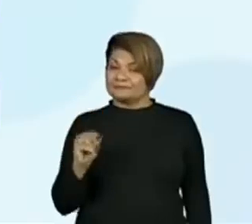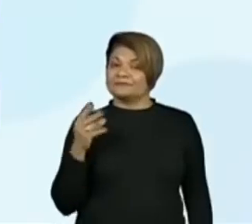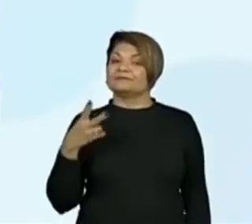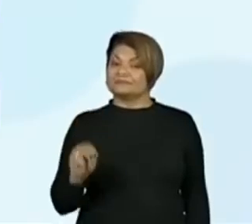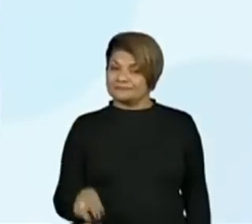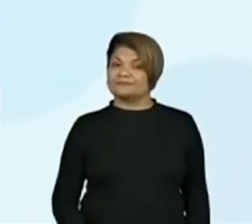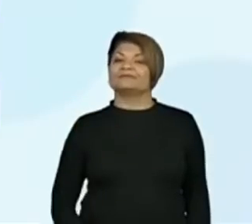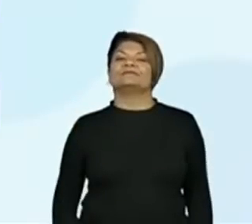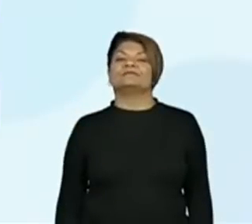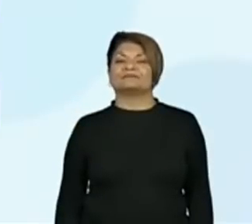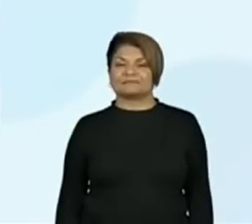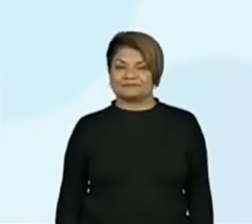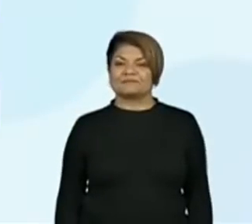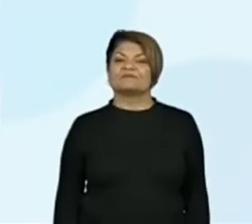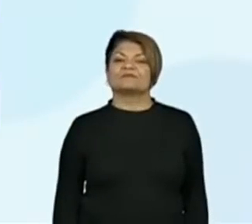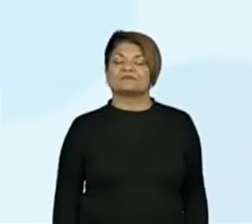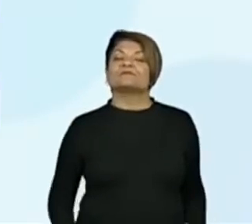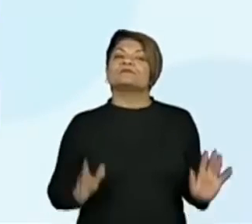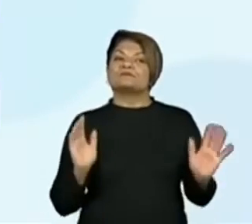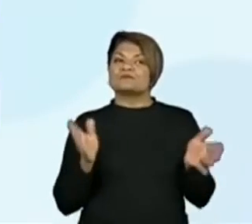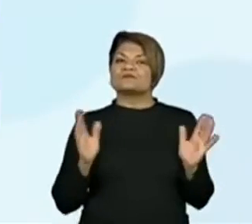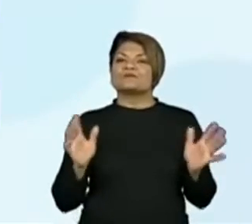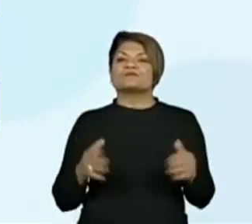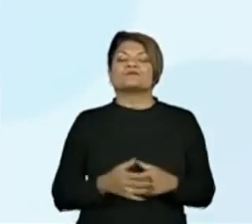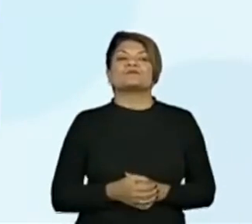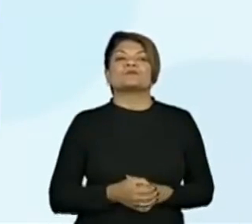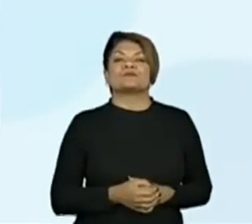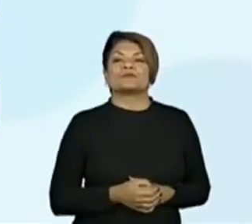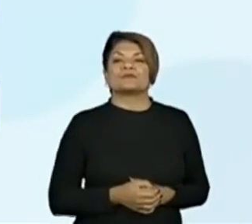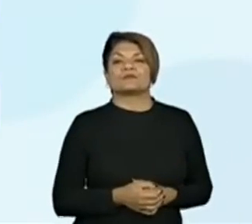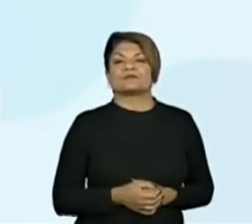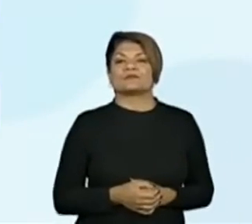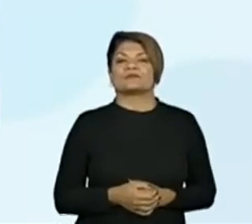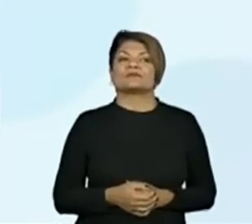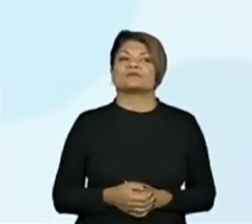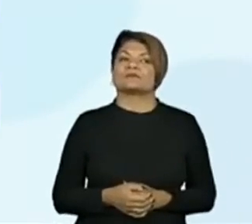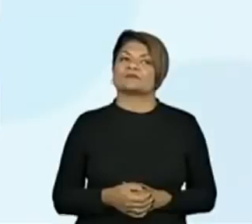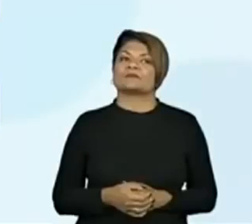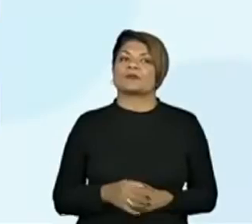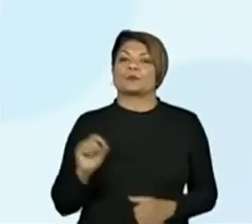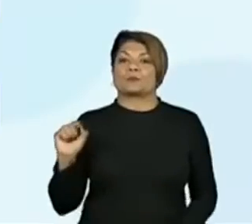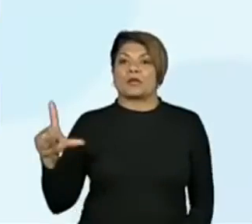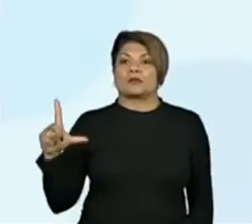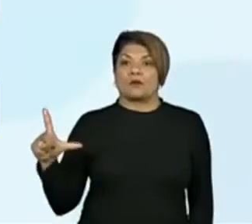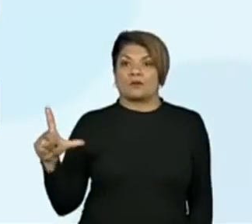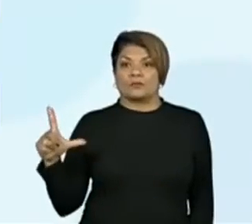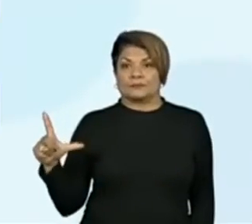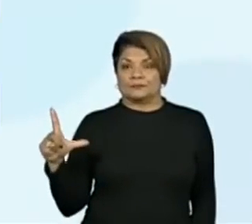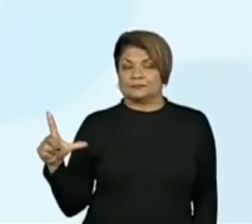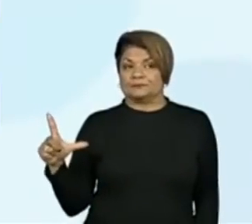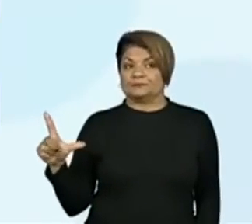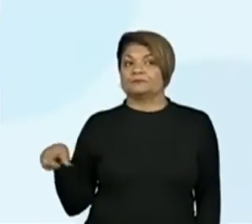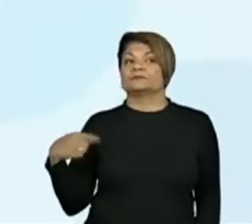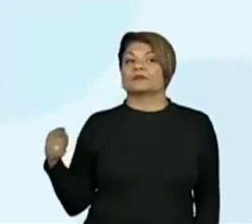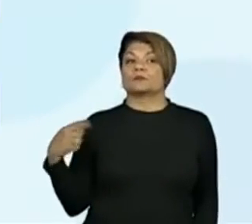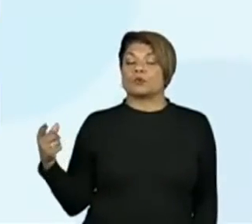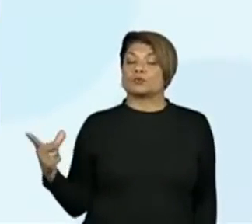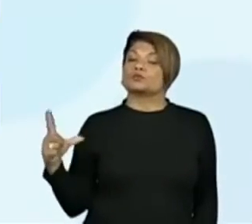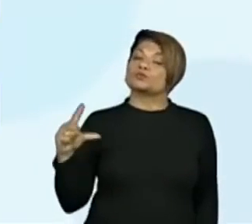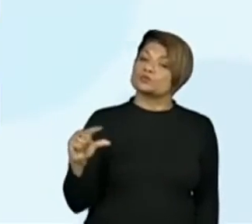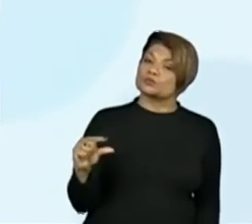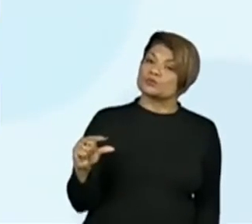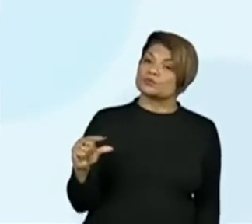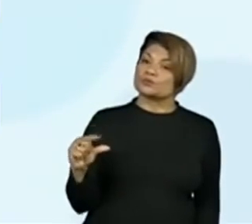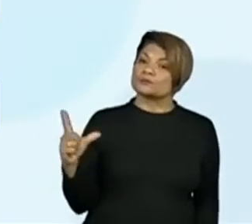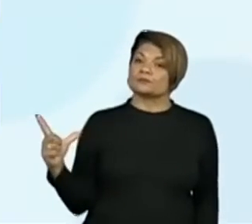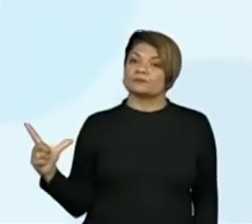2020. Muito bem. Então, eu vou colocar aqui. Maior, 2020. Que é o maior, é o 2020. E em seguida, qual que é?